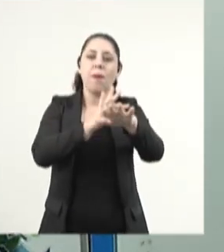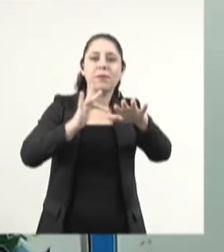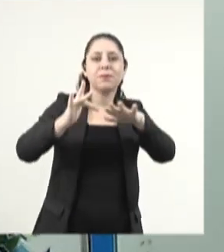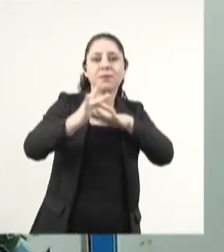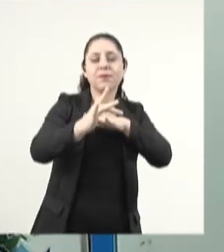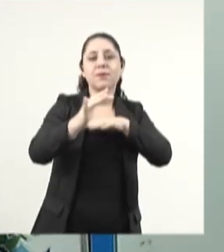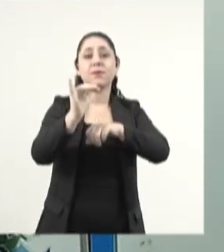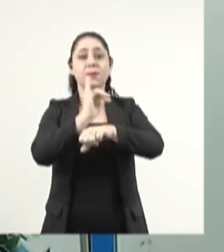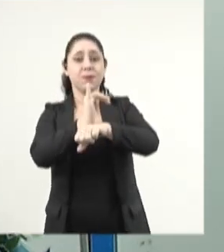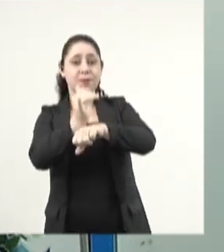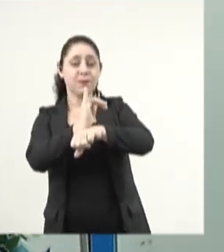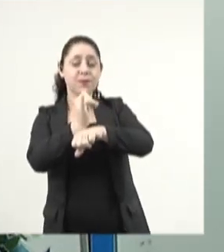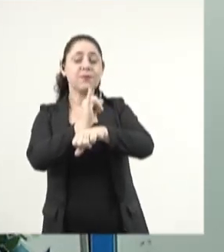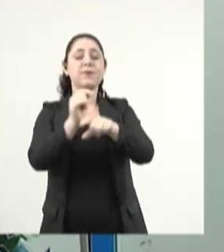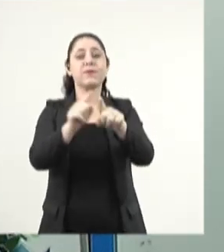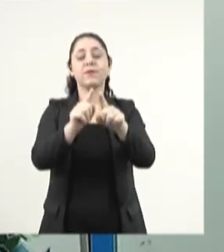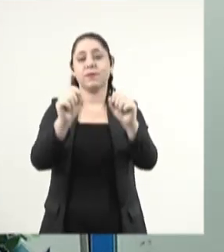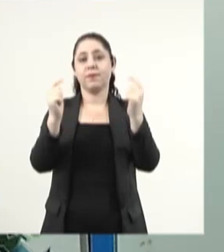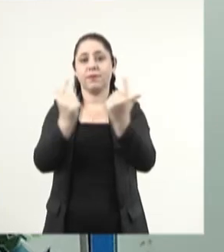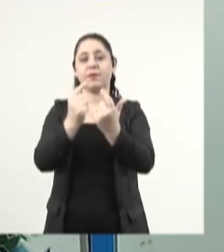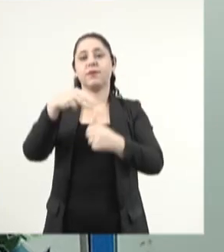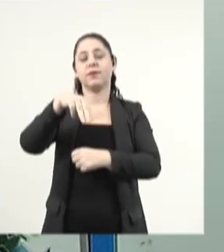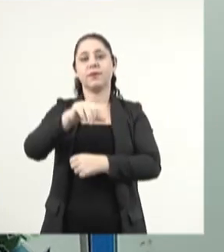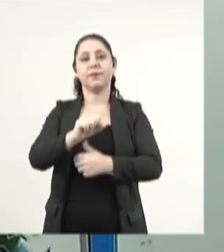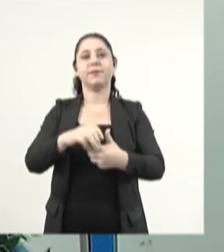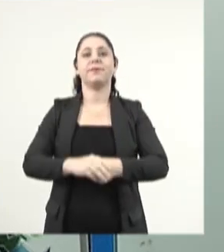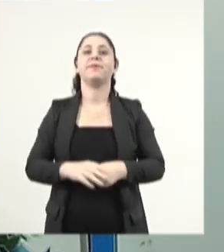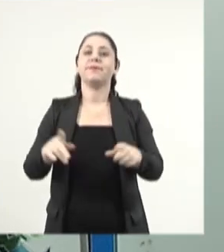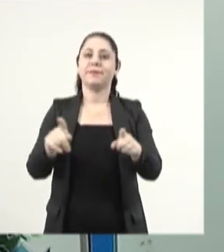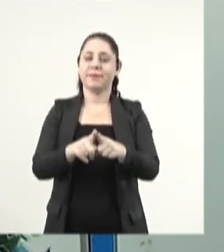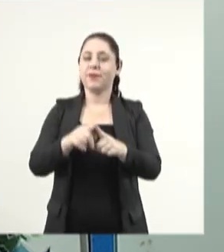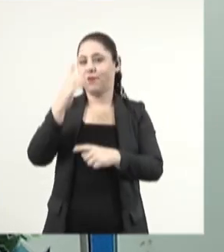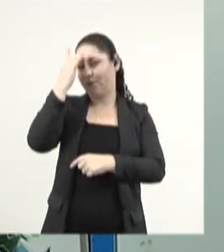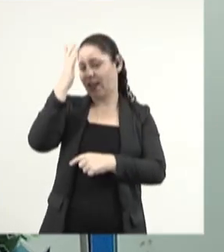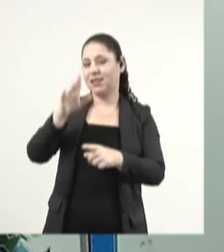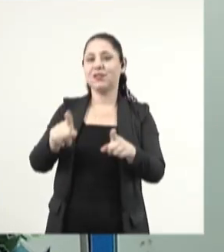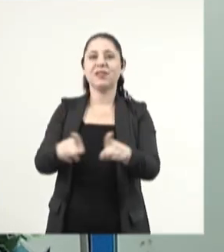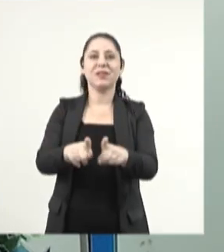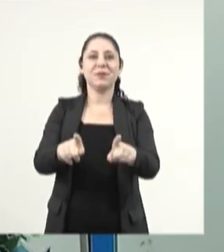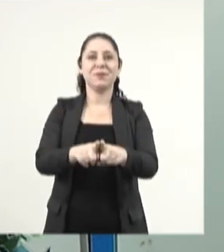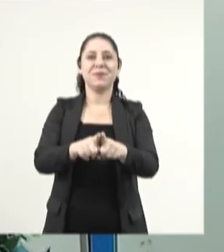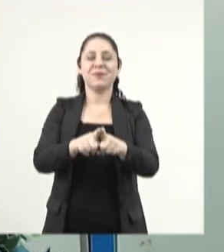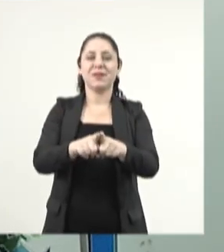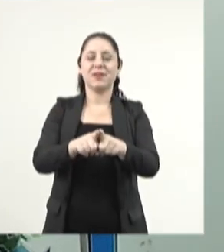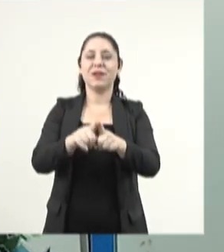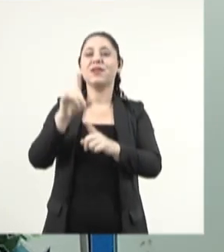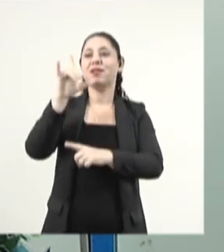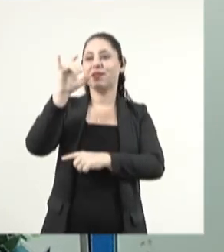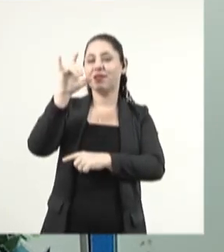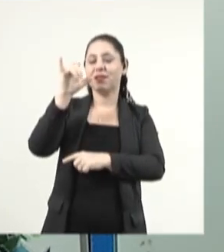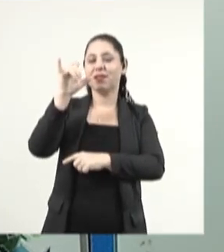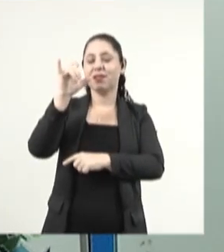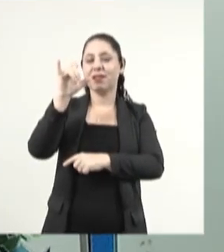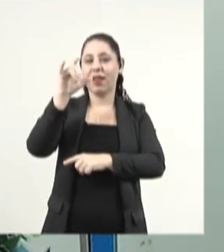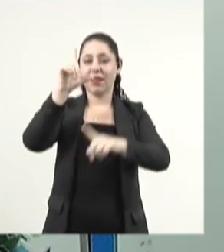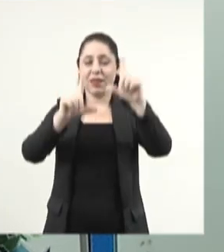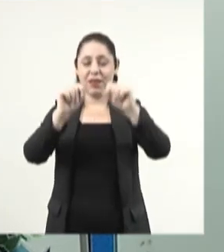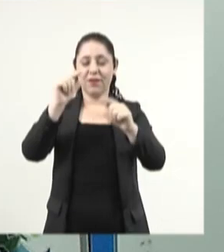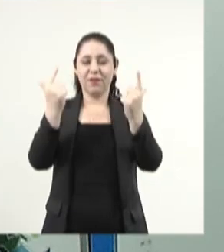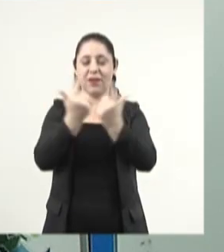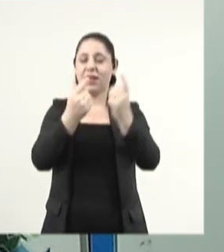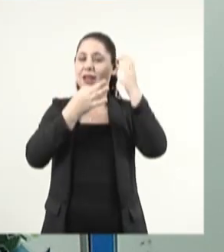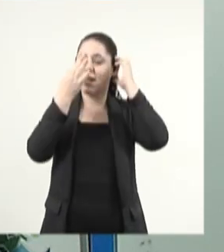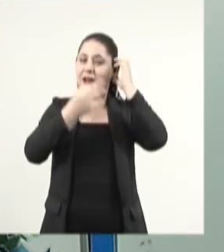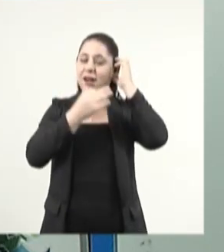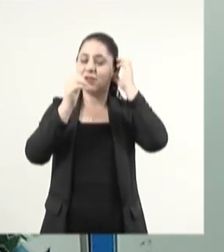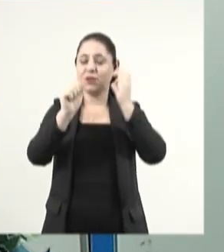sociais, nosso canal do YouTube, o Assembleia Legislativa de MS, é bem fácil achar, e também no Instagram, TV e Rádio